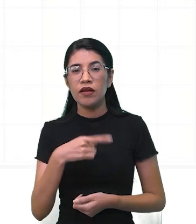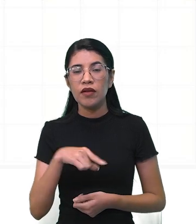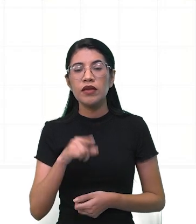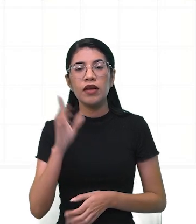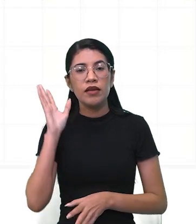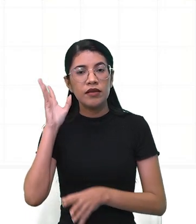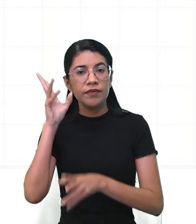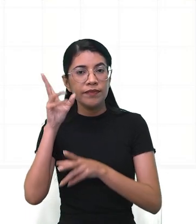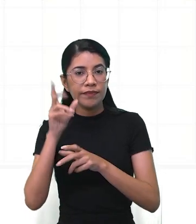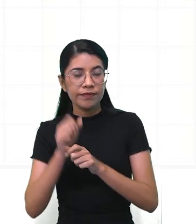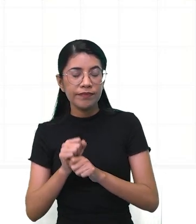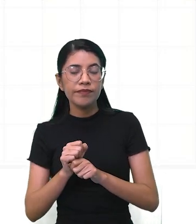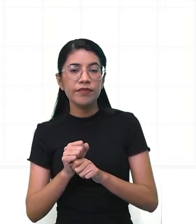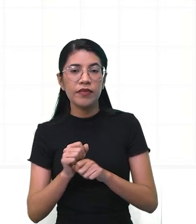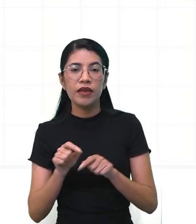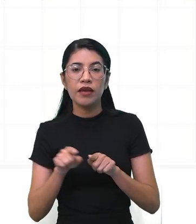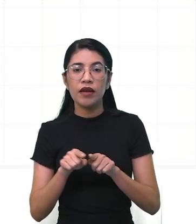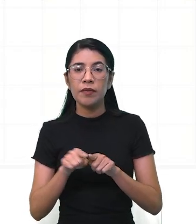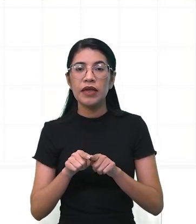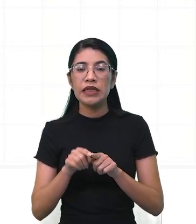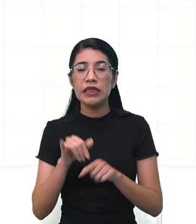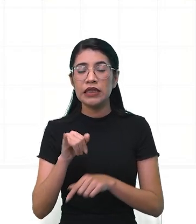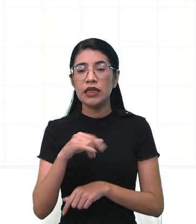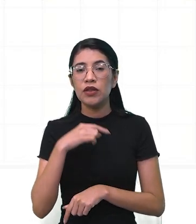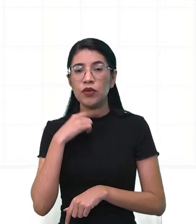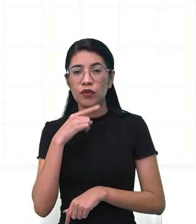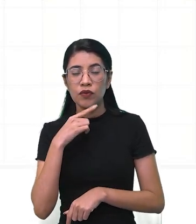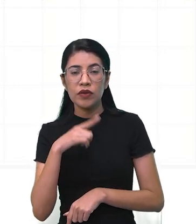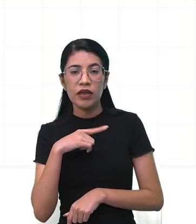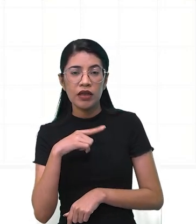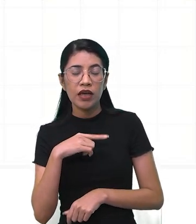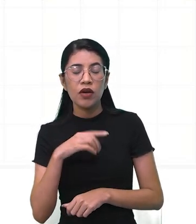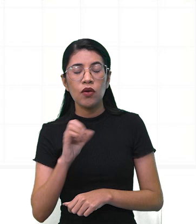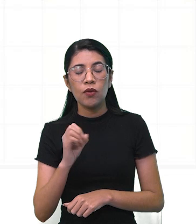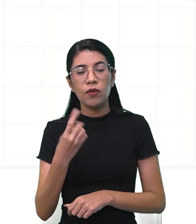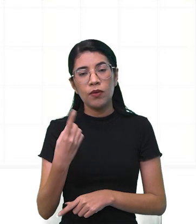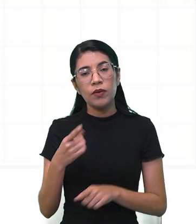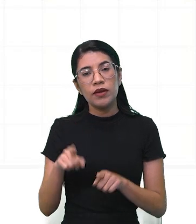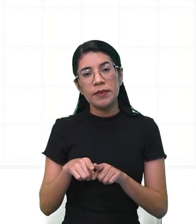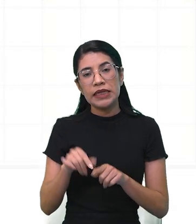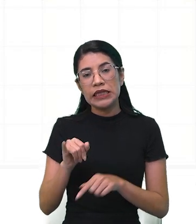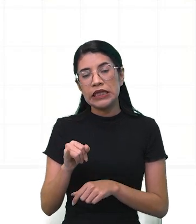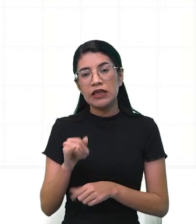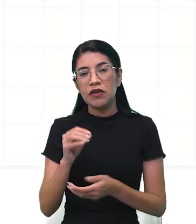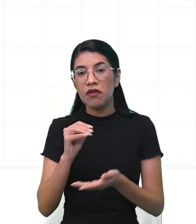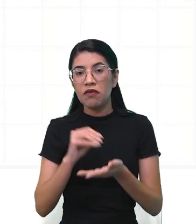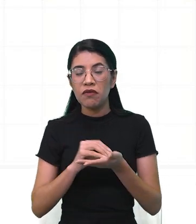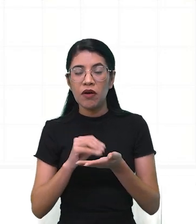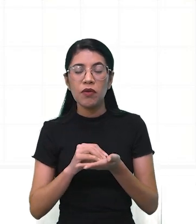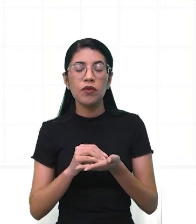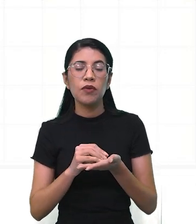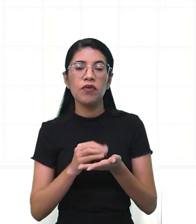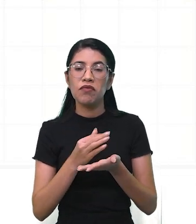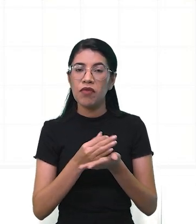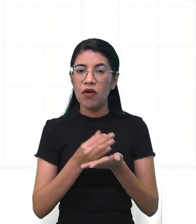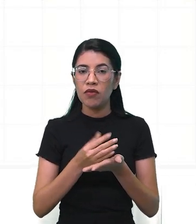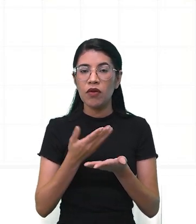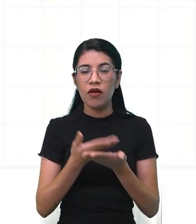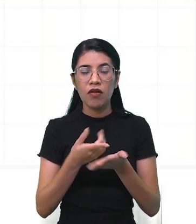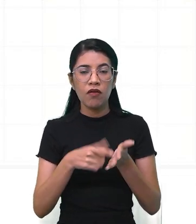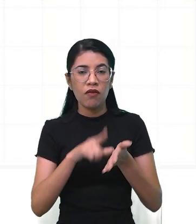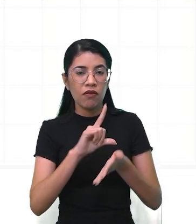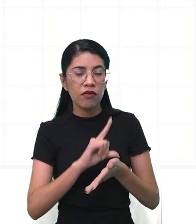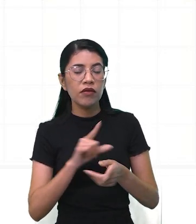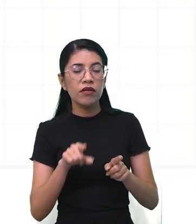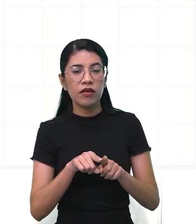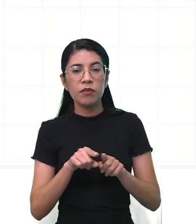vocês relembrarem, tá? Para quem ficou com alguma dúvida, ou se você de repente não assistiu essa aula, você, a partir